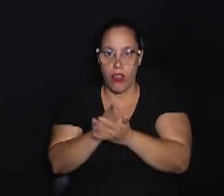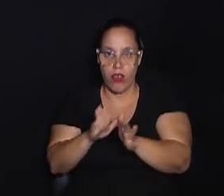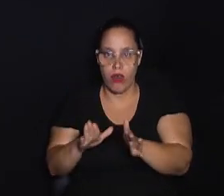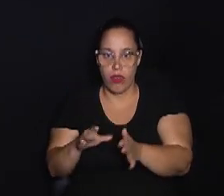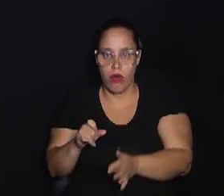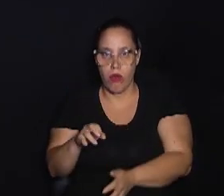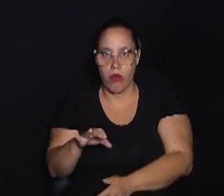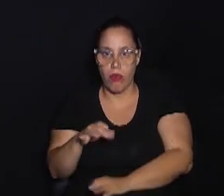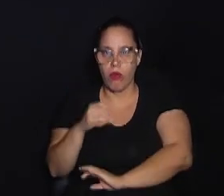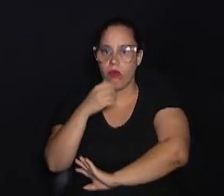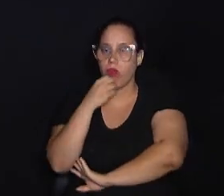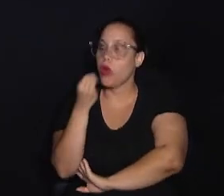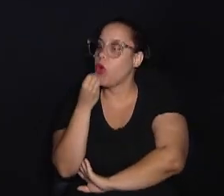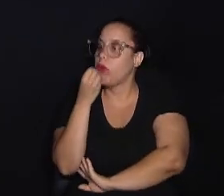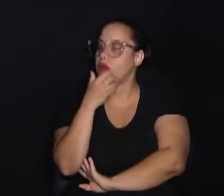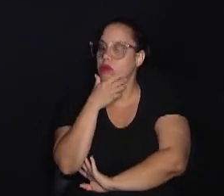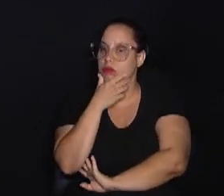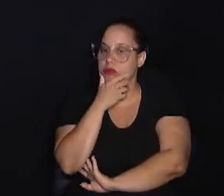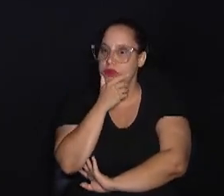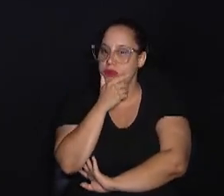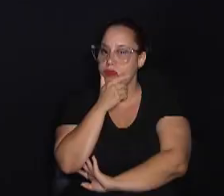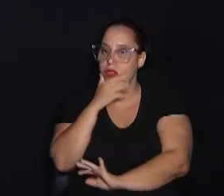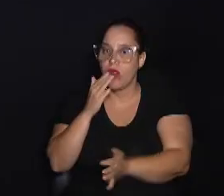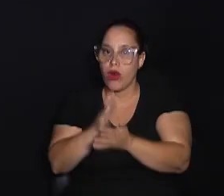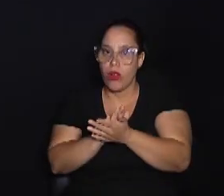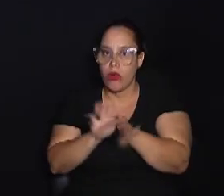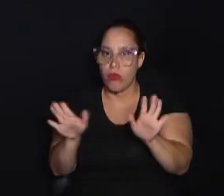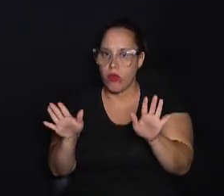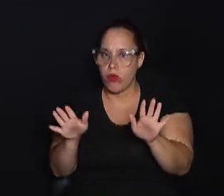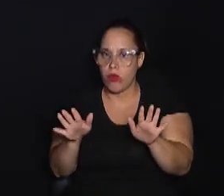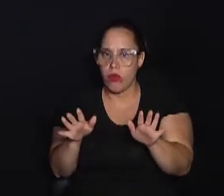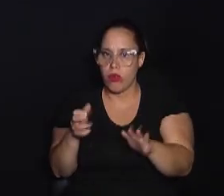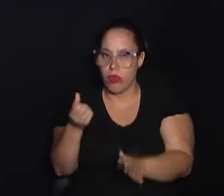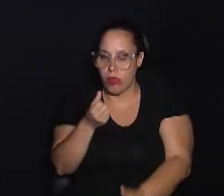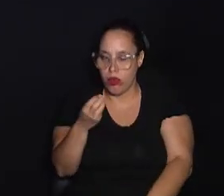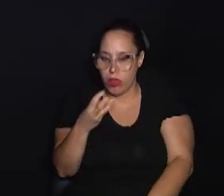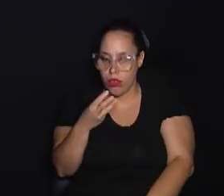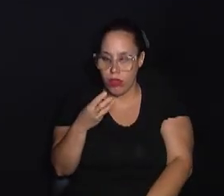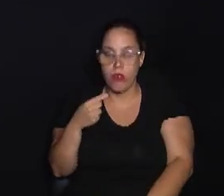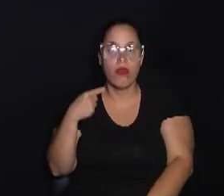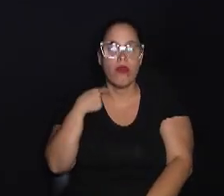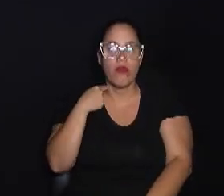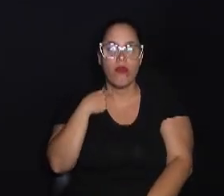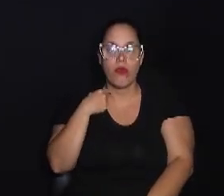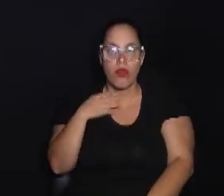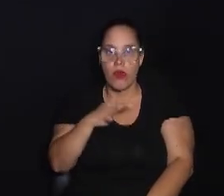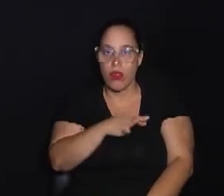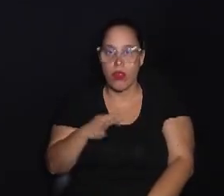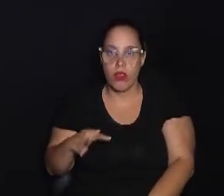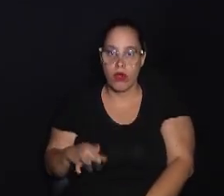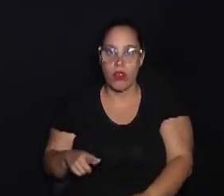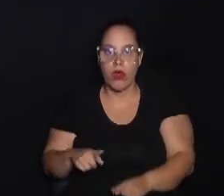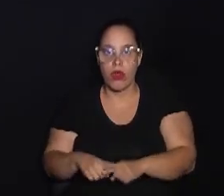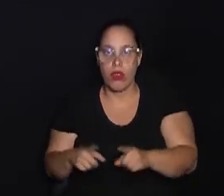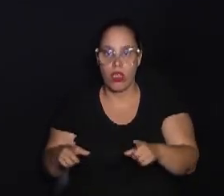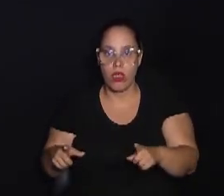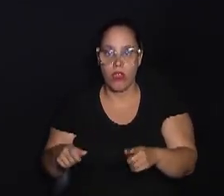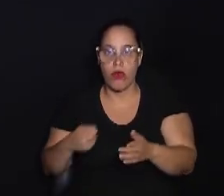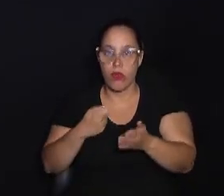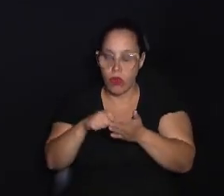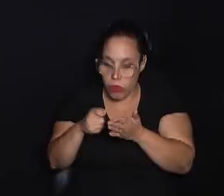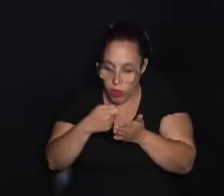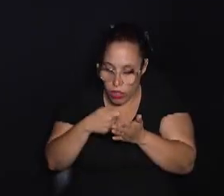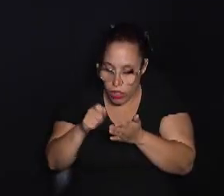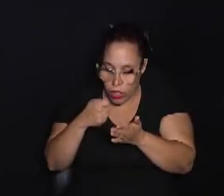As pessoas pensam assim, mas como assim, né? Não aboliu no 13 de maio? Sim, foi uma lei federal que aboliu. Mas nós temos